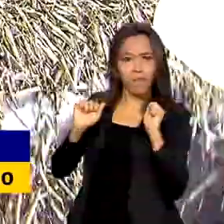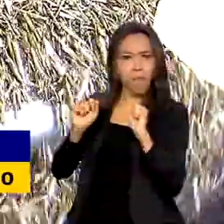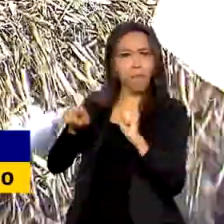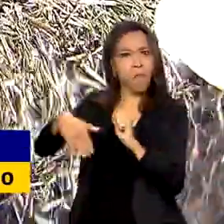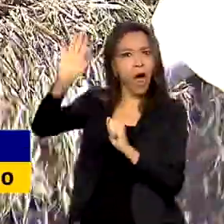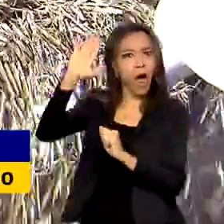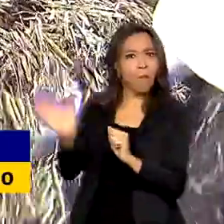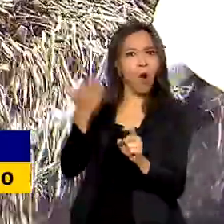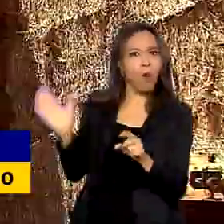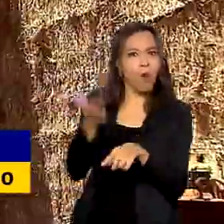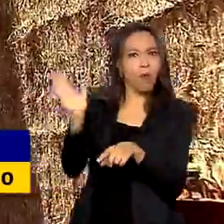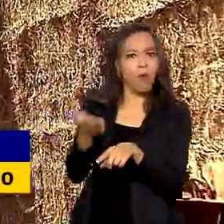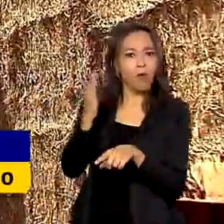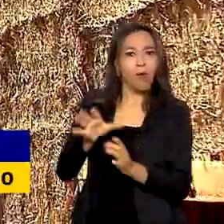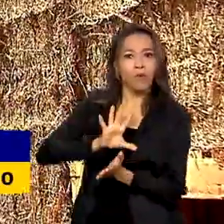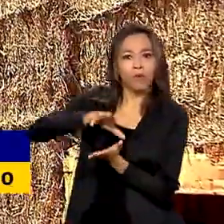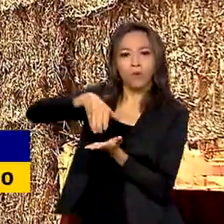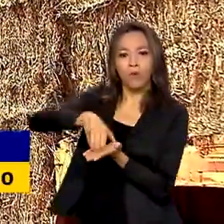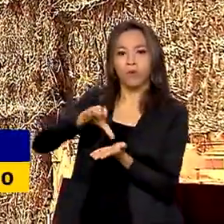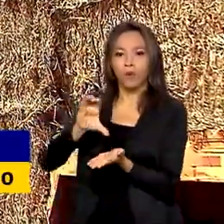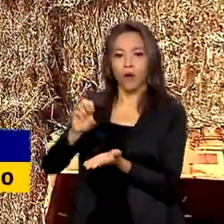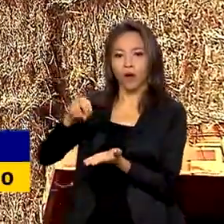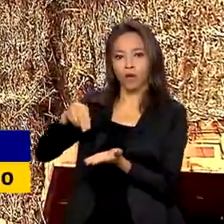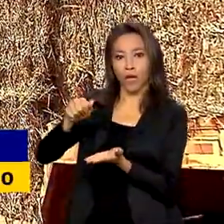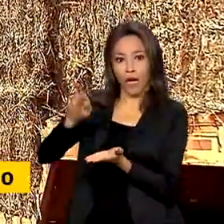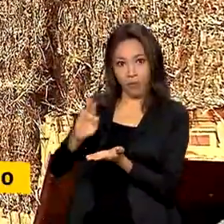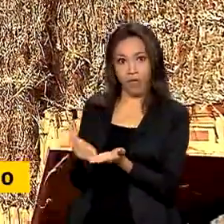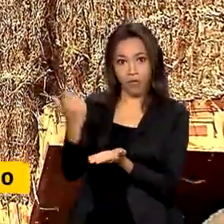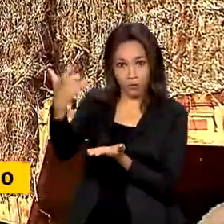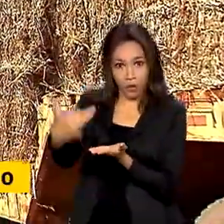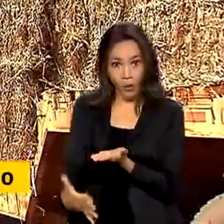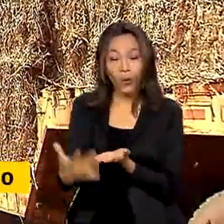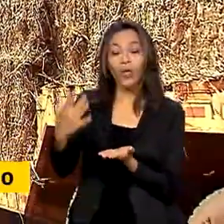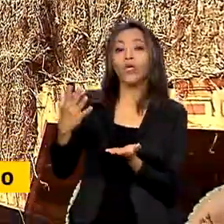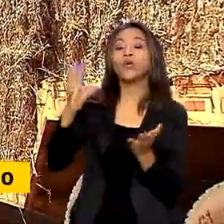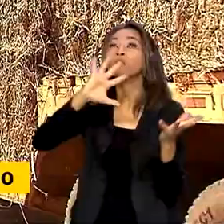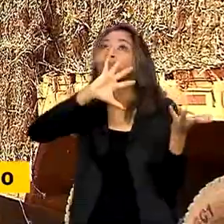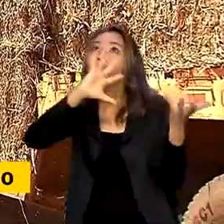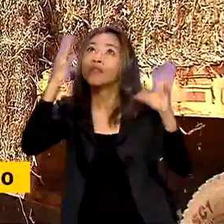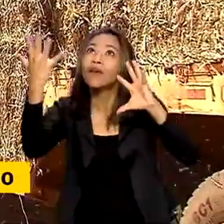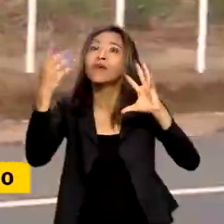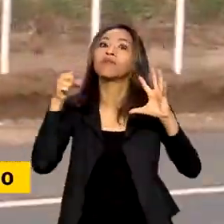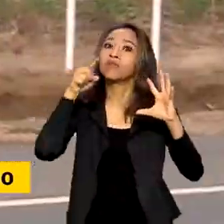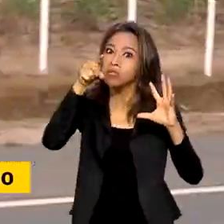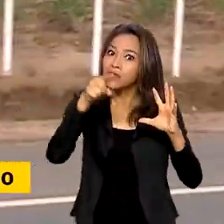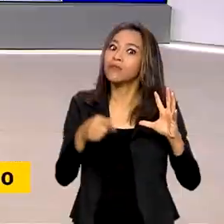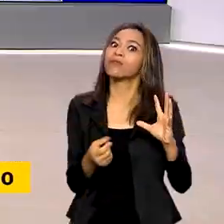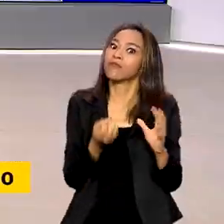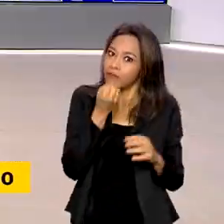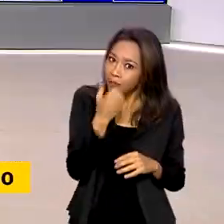Conab a companhia Nacional de abastecimento as condições climáticas para esta safra também se apresentam melhores